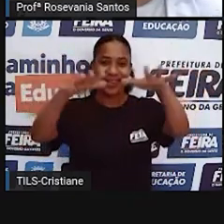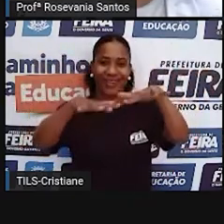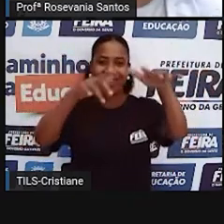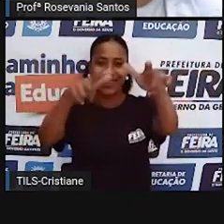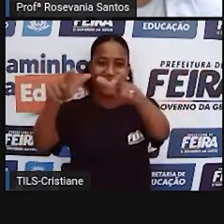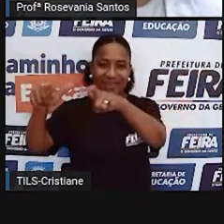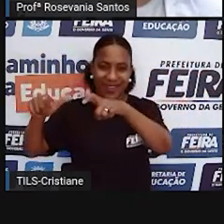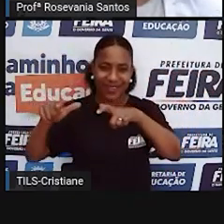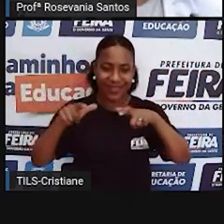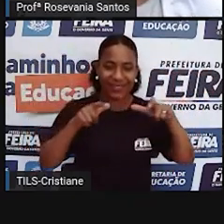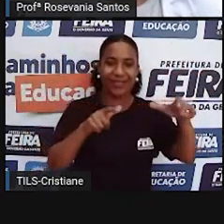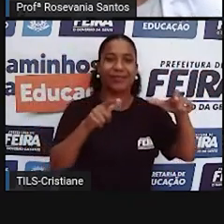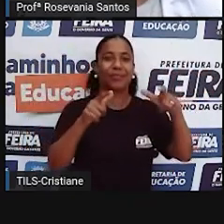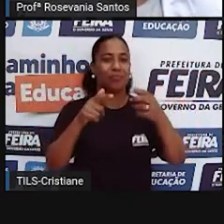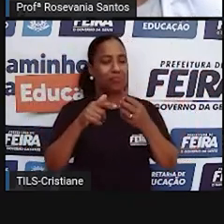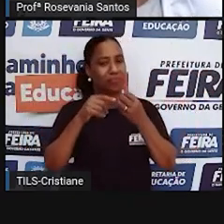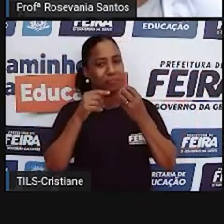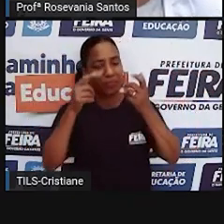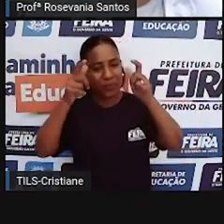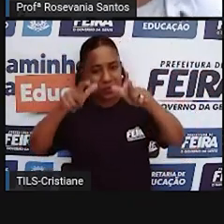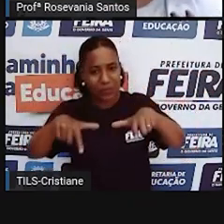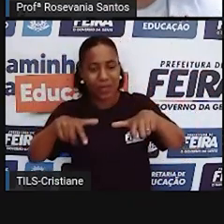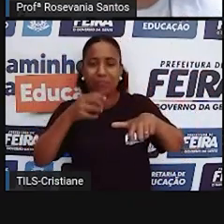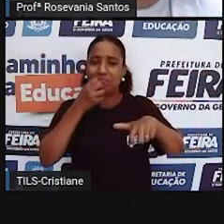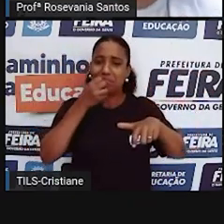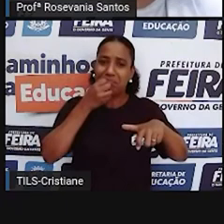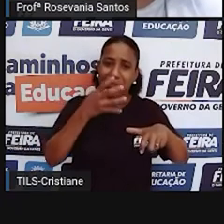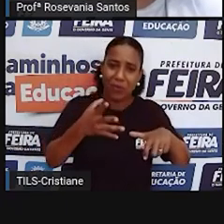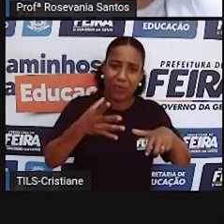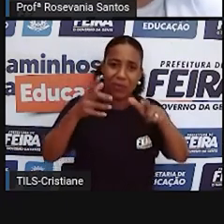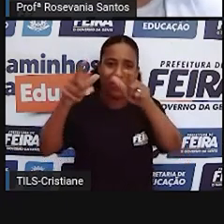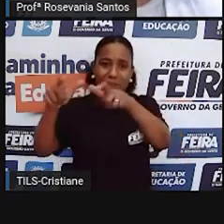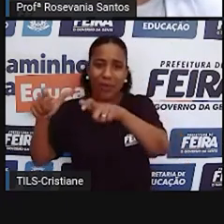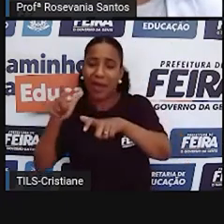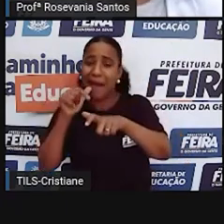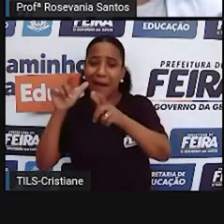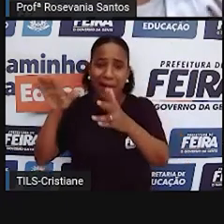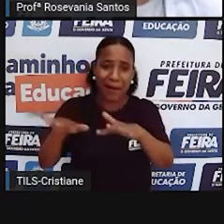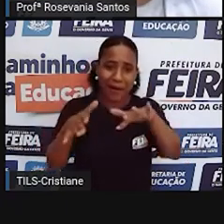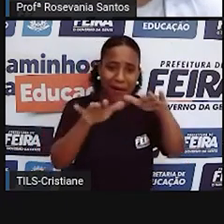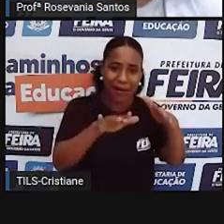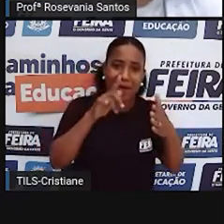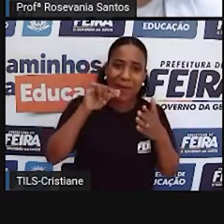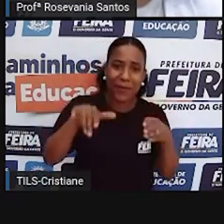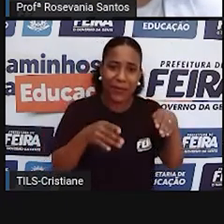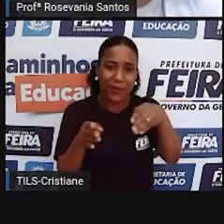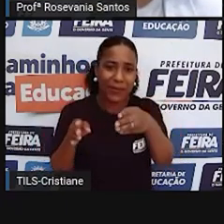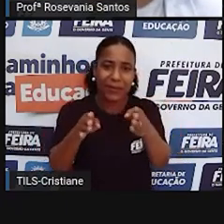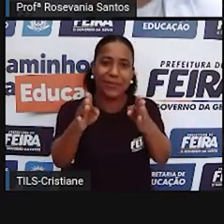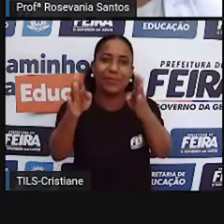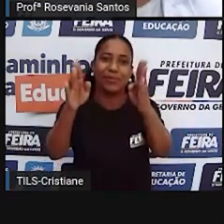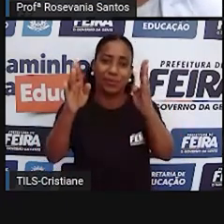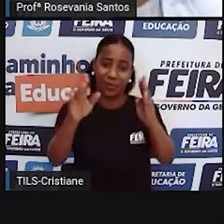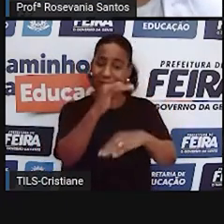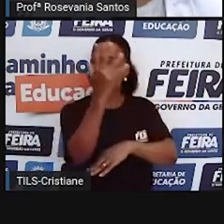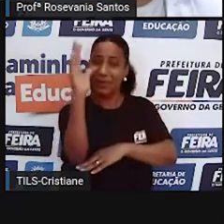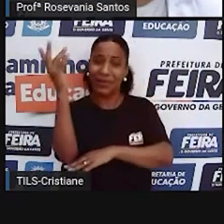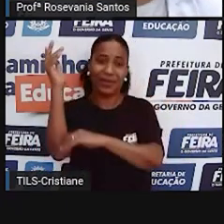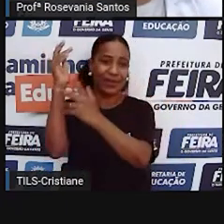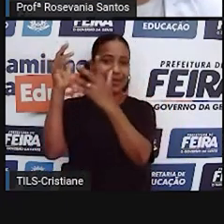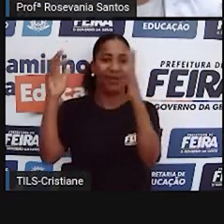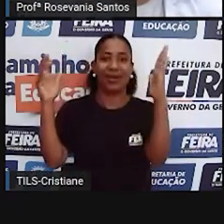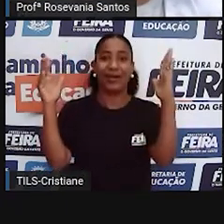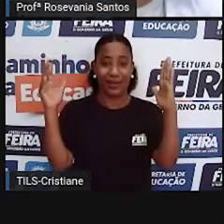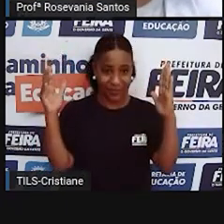é uma área montanhosa, se é uma área de planície, se é uma área de rio. E essa preocupação não é da agora,